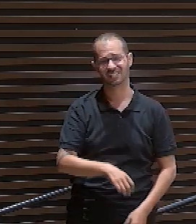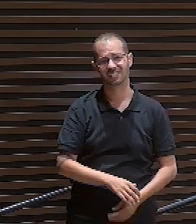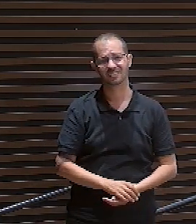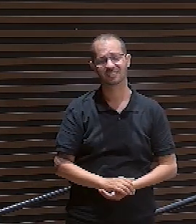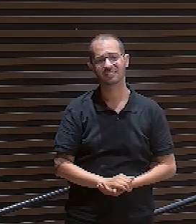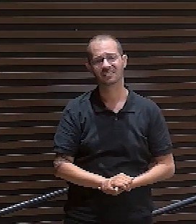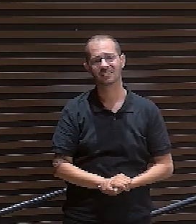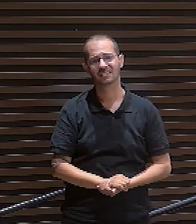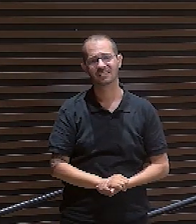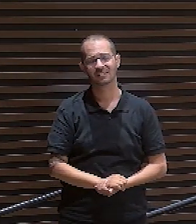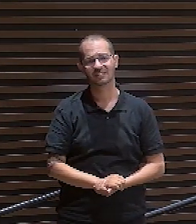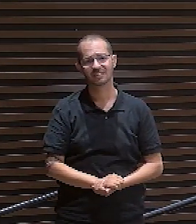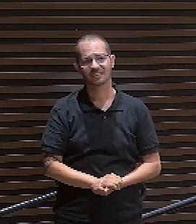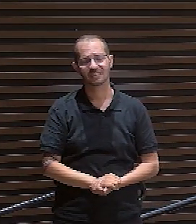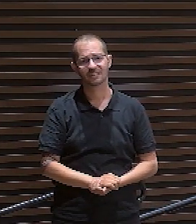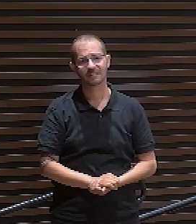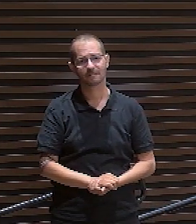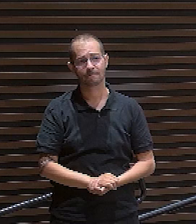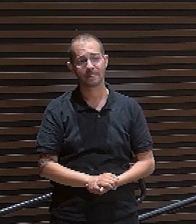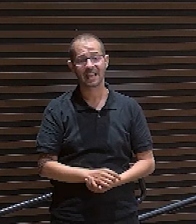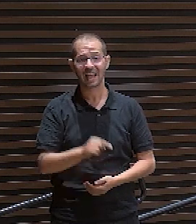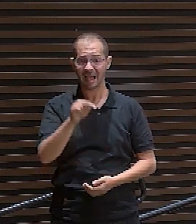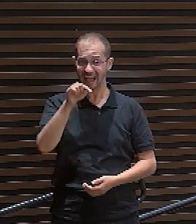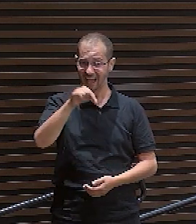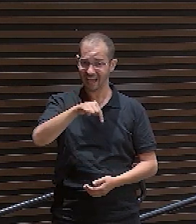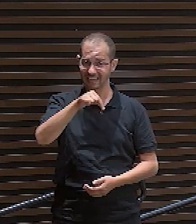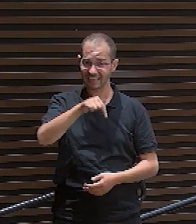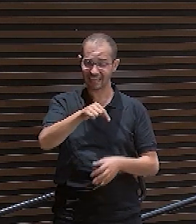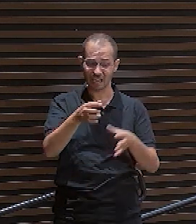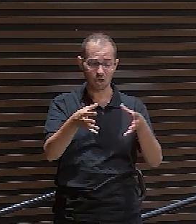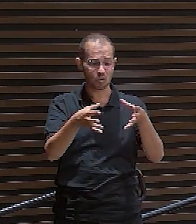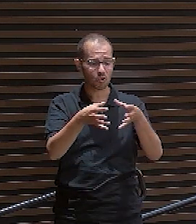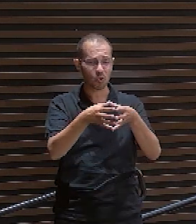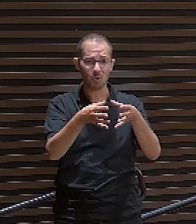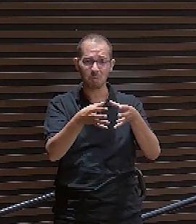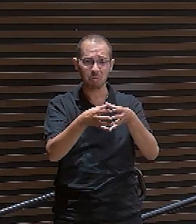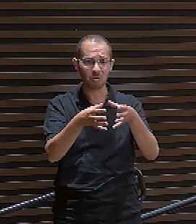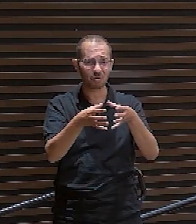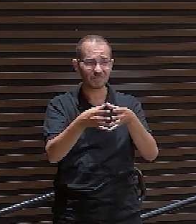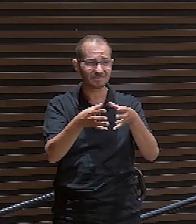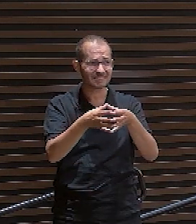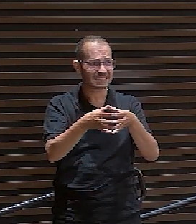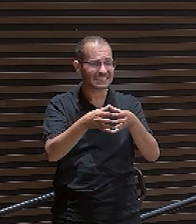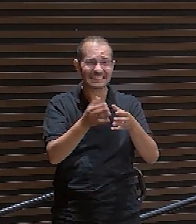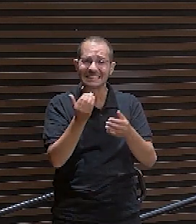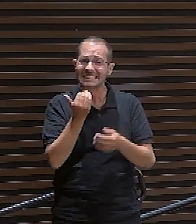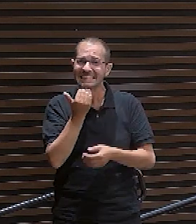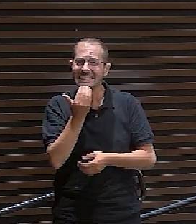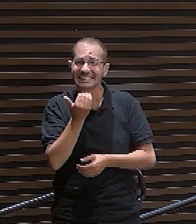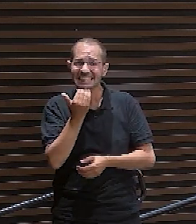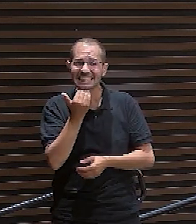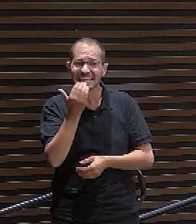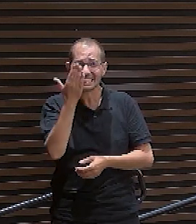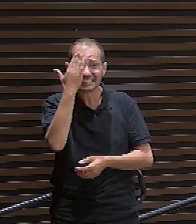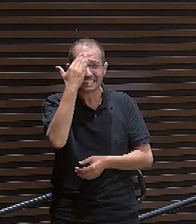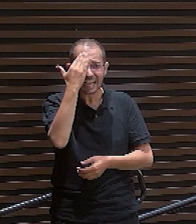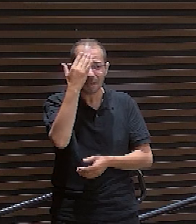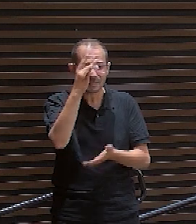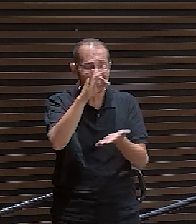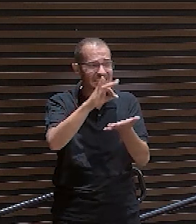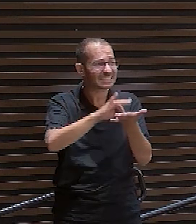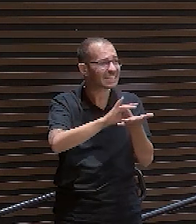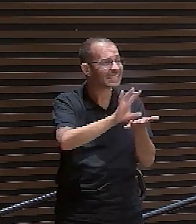Aqui dentro nós estamos um grupo, ninguém sabe da sinceridade do coração senão